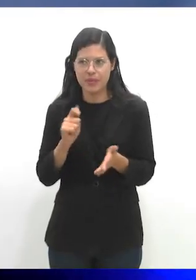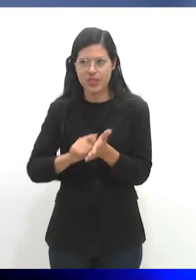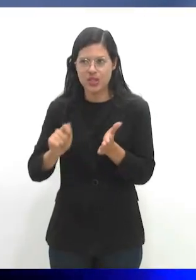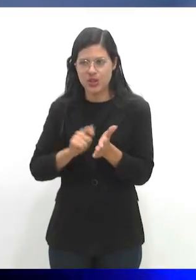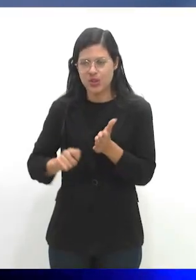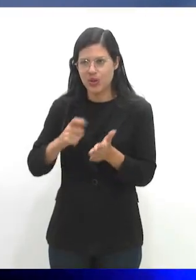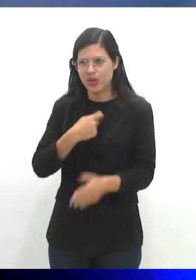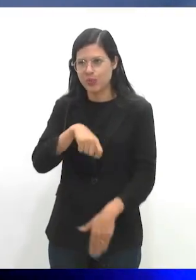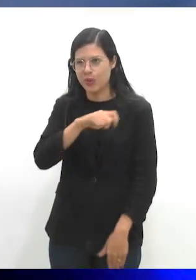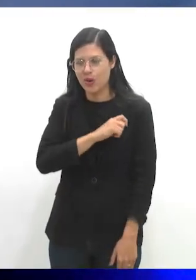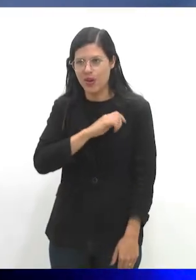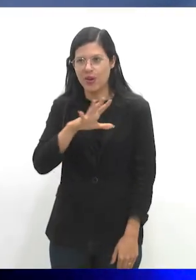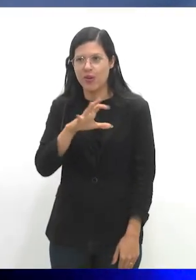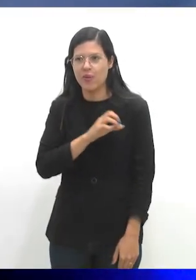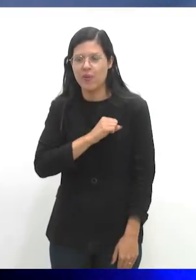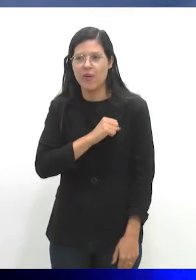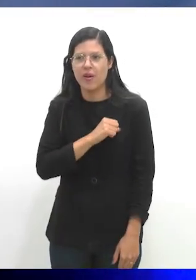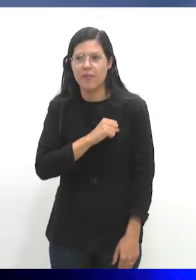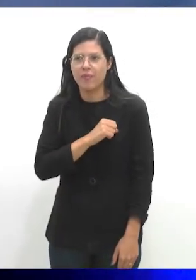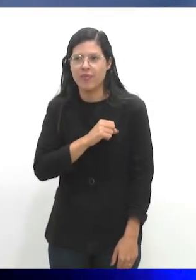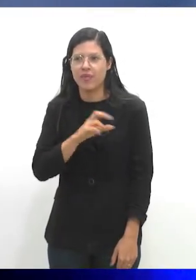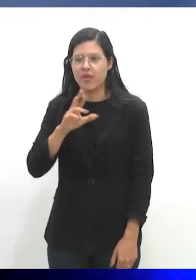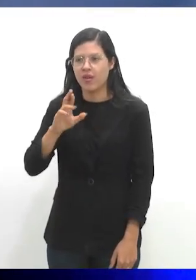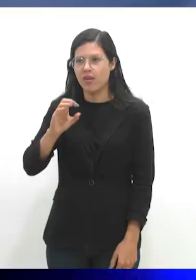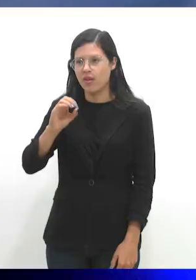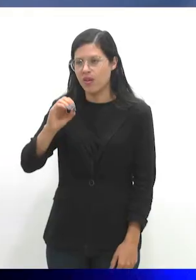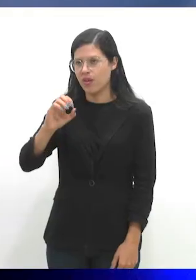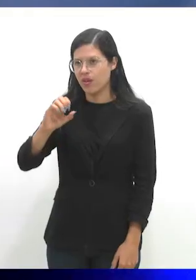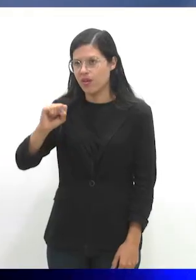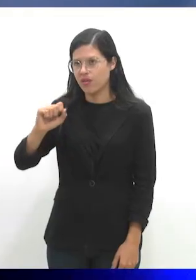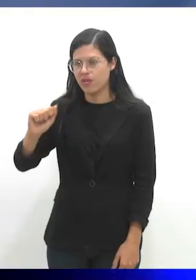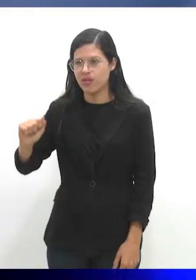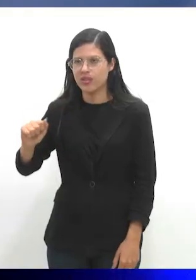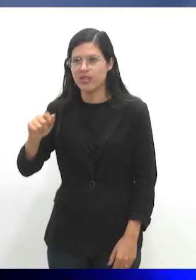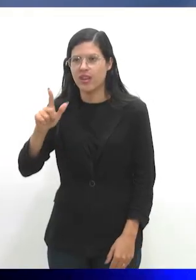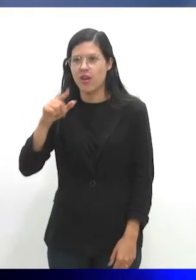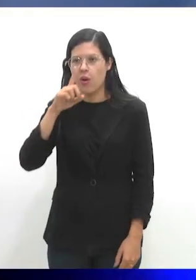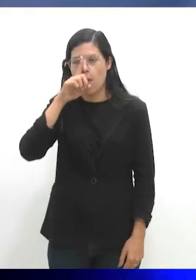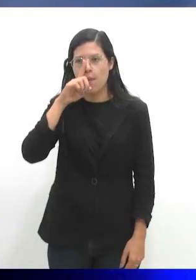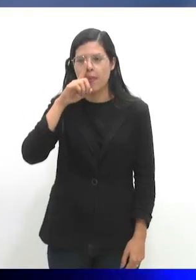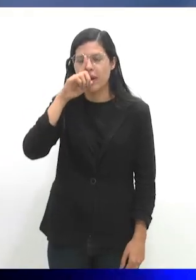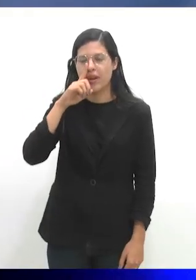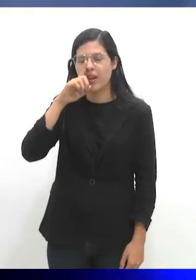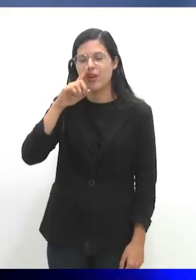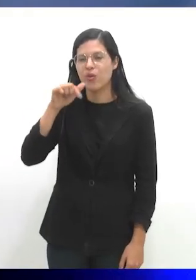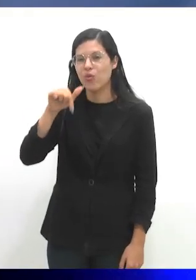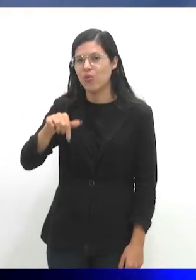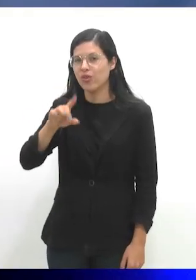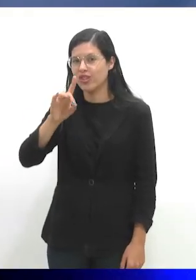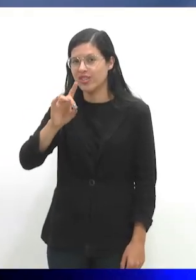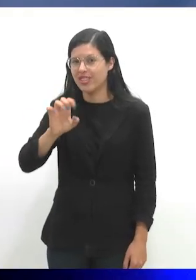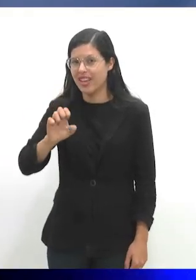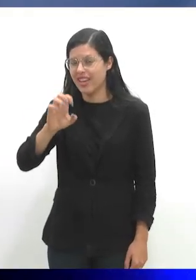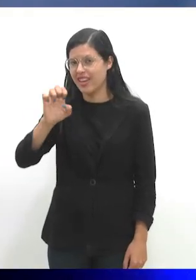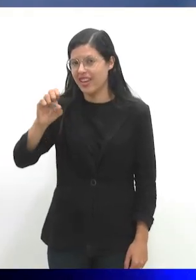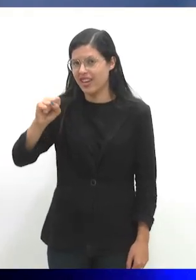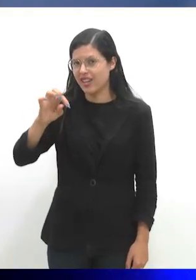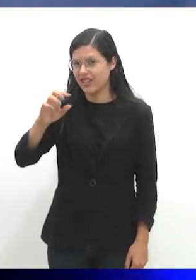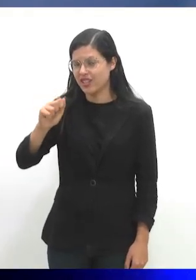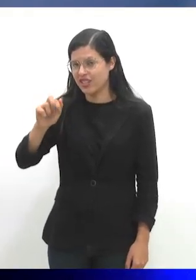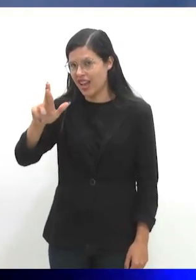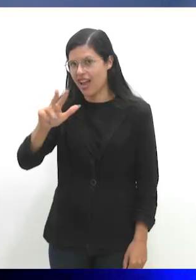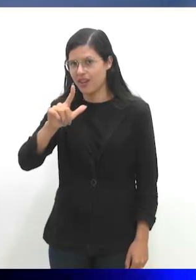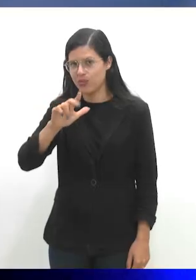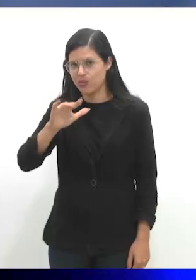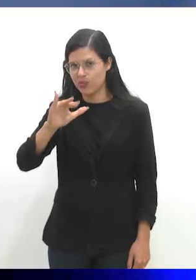De uma escritora espanhola que eu adoro, chamado Rosa Monteiro, chama O Perigo de Estar Lúcida, que fala sobre a loucura